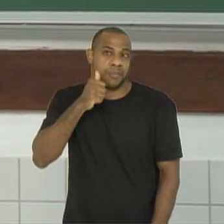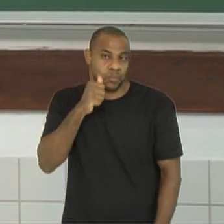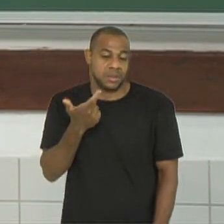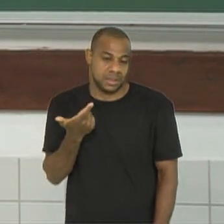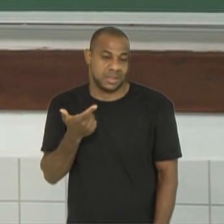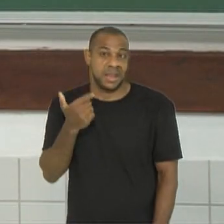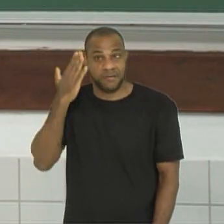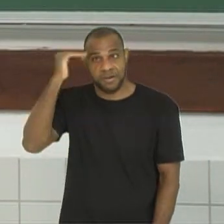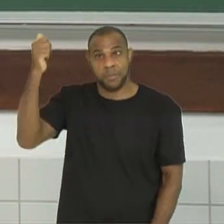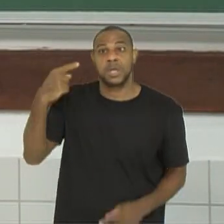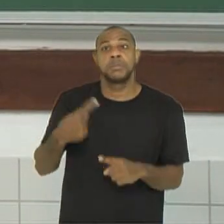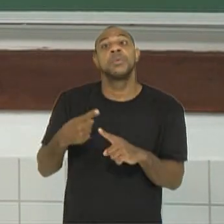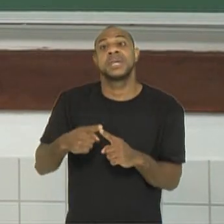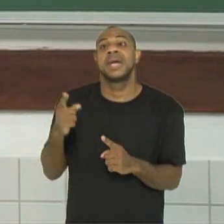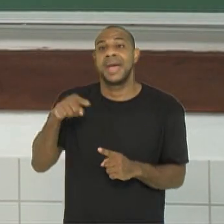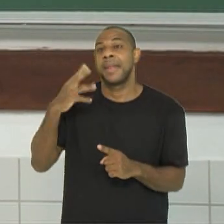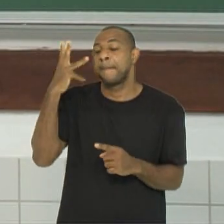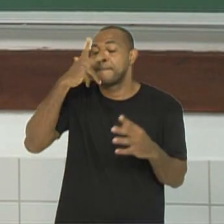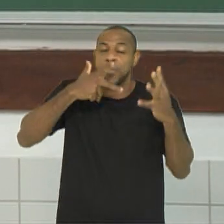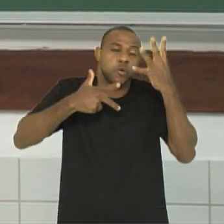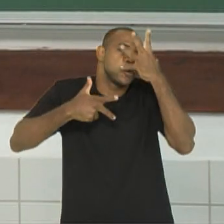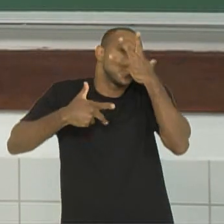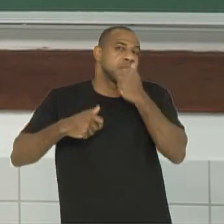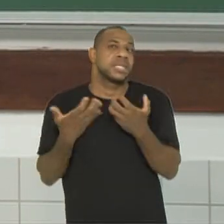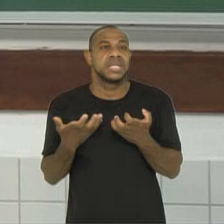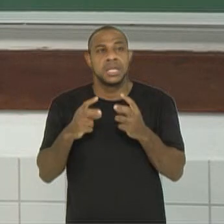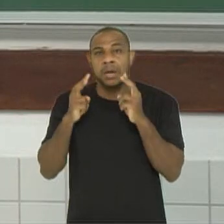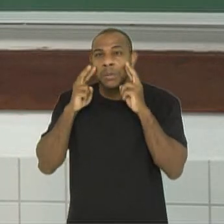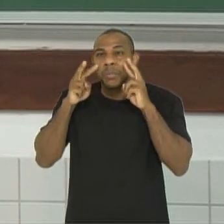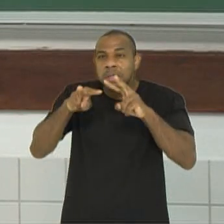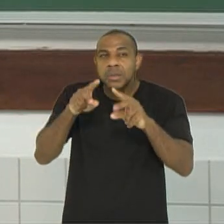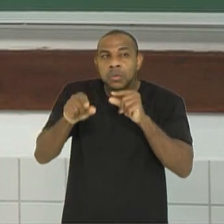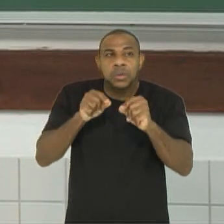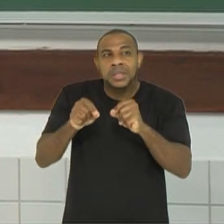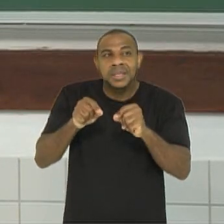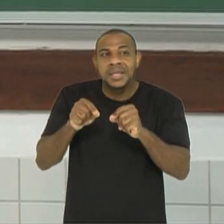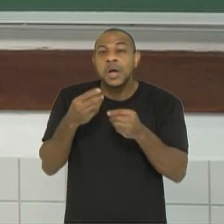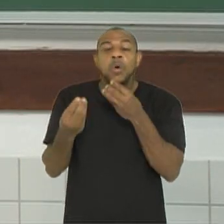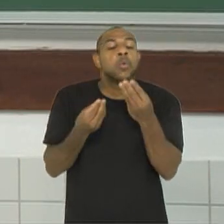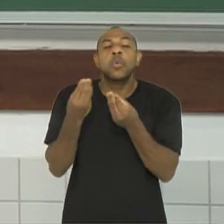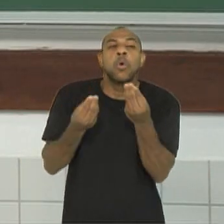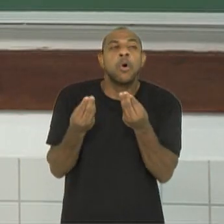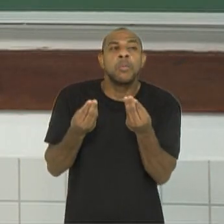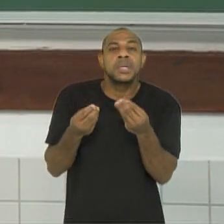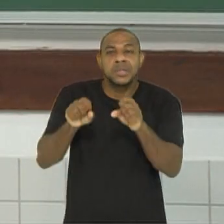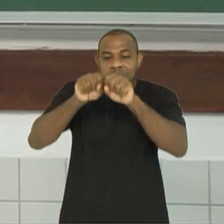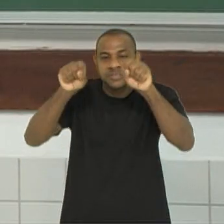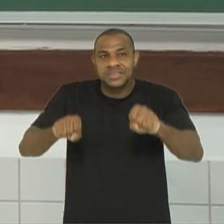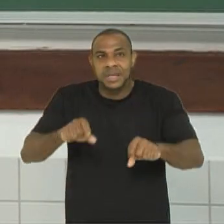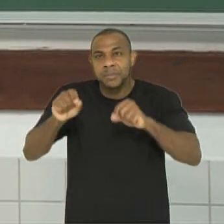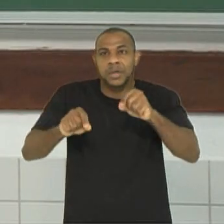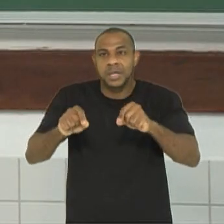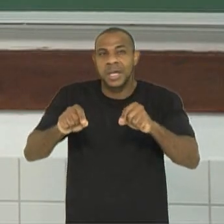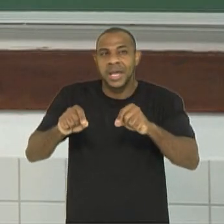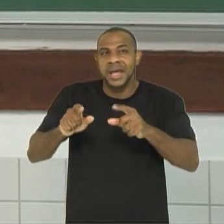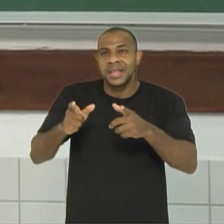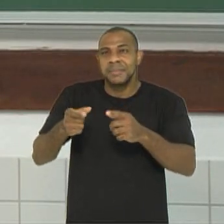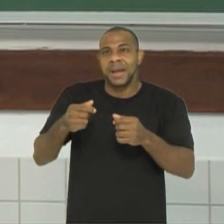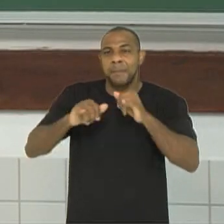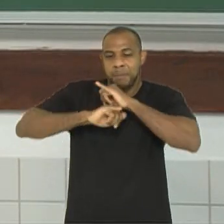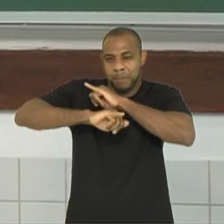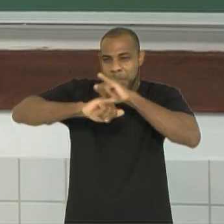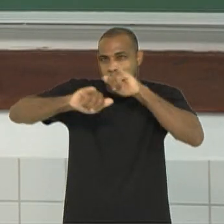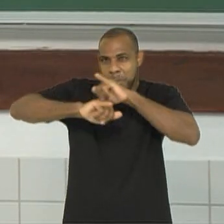beleza, mas ele queria realmente centralizar na questão da crítica de como que o sistema comercial e a